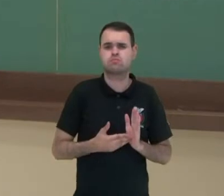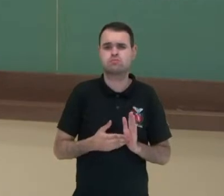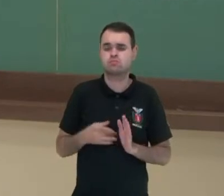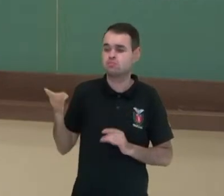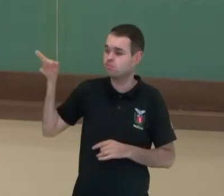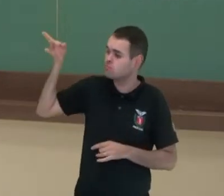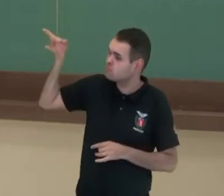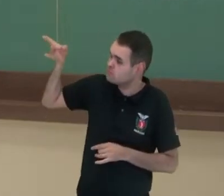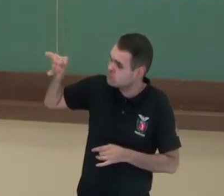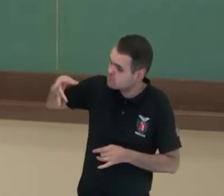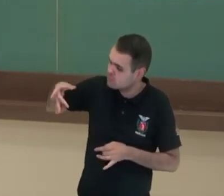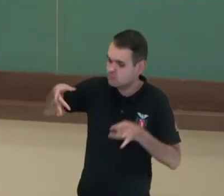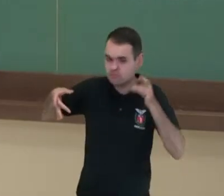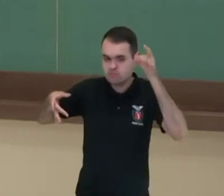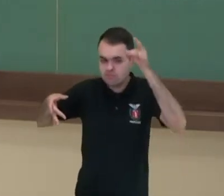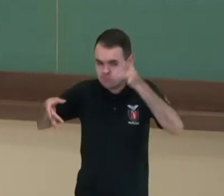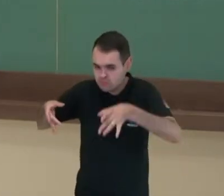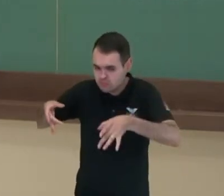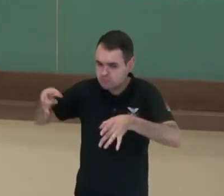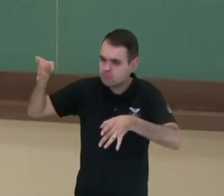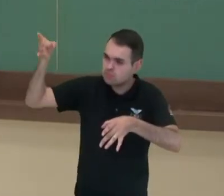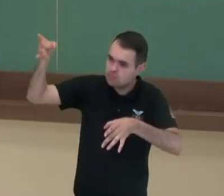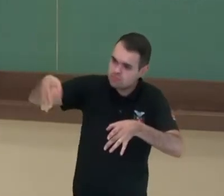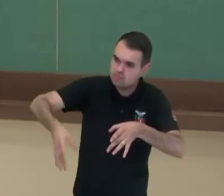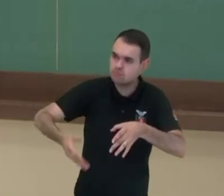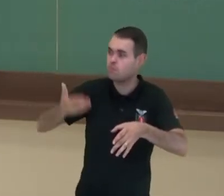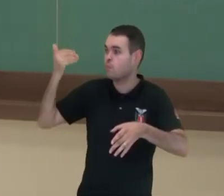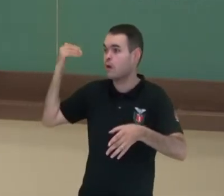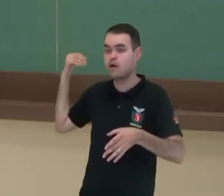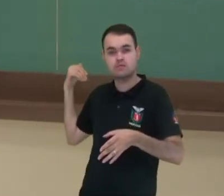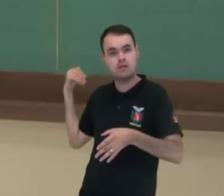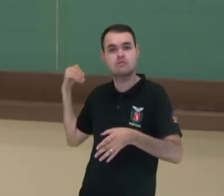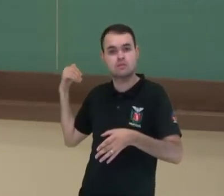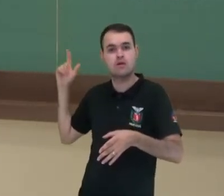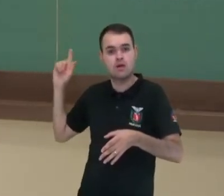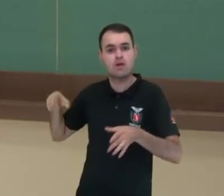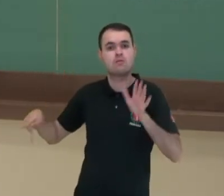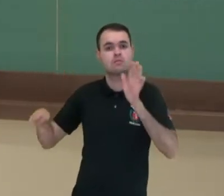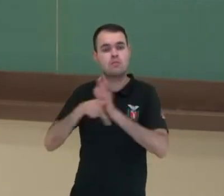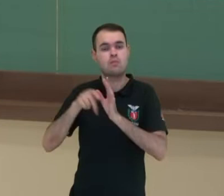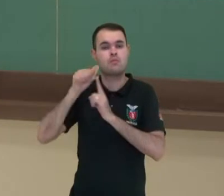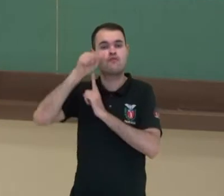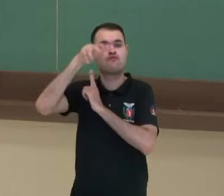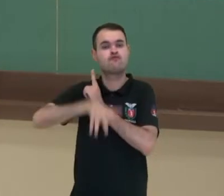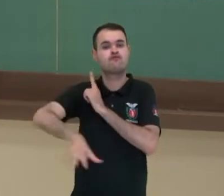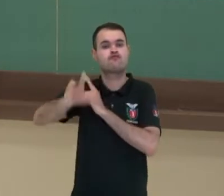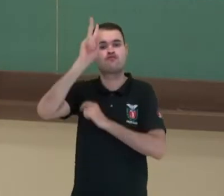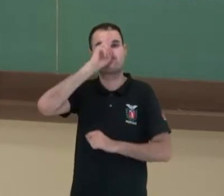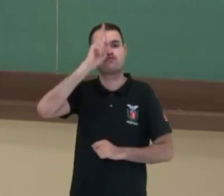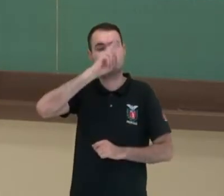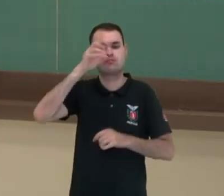deixado no passado se torna as fontes históricas, são esses